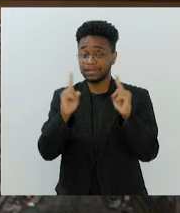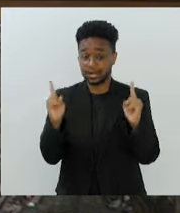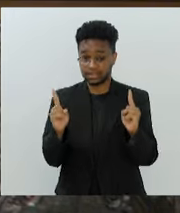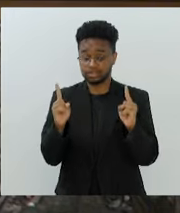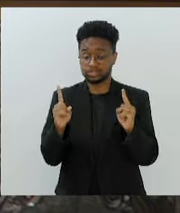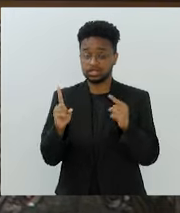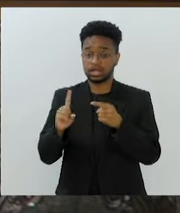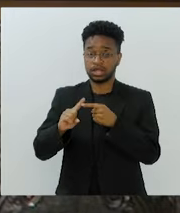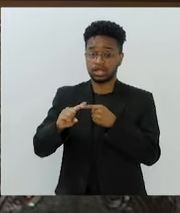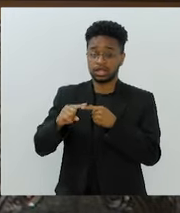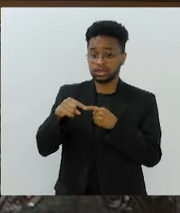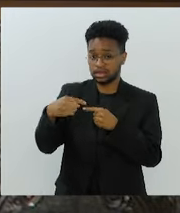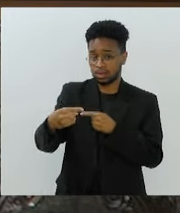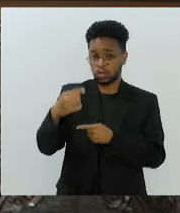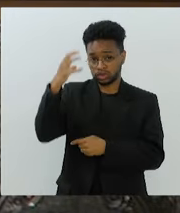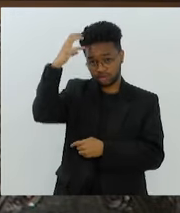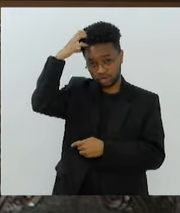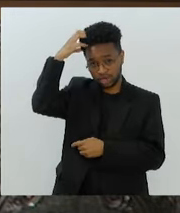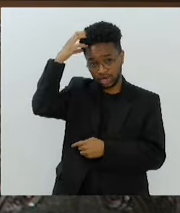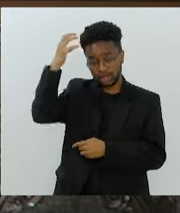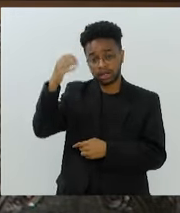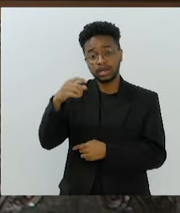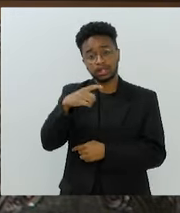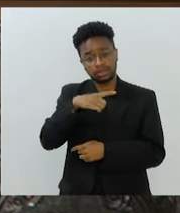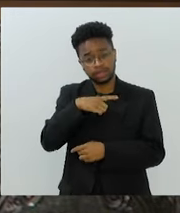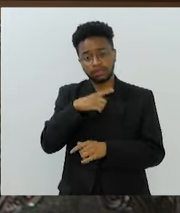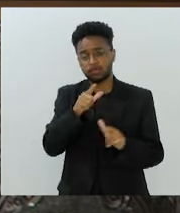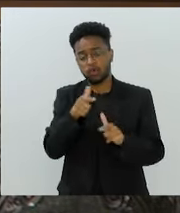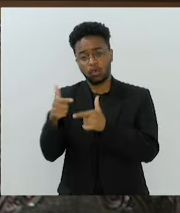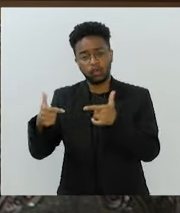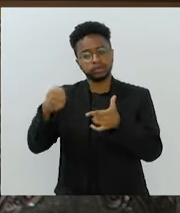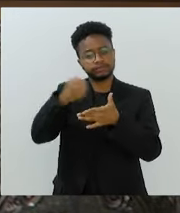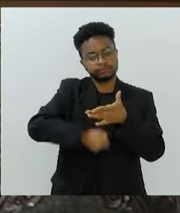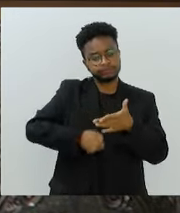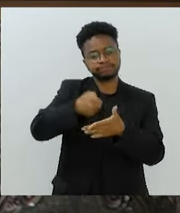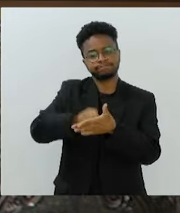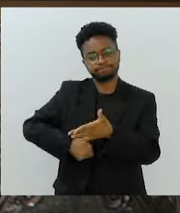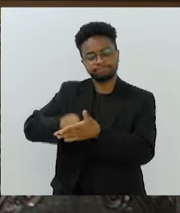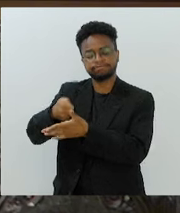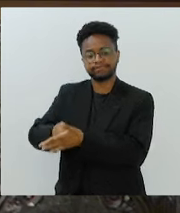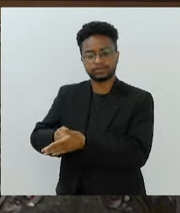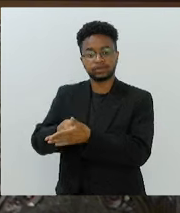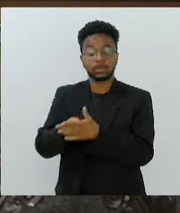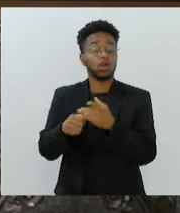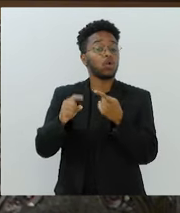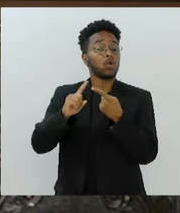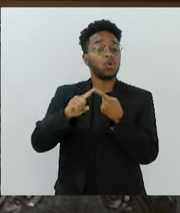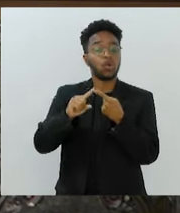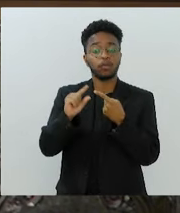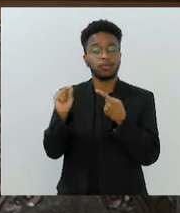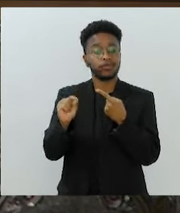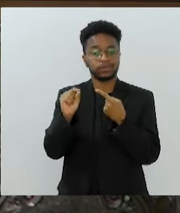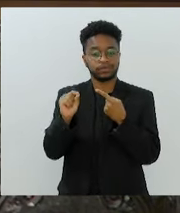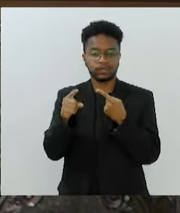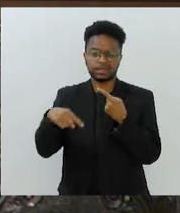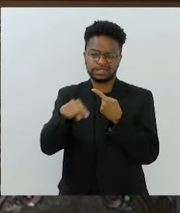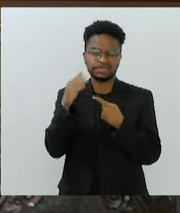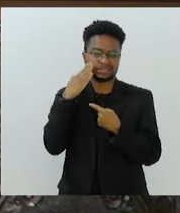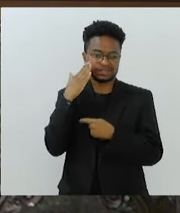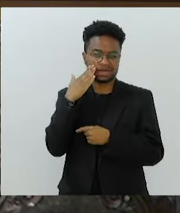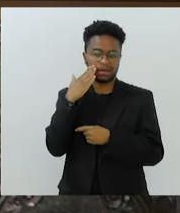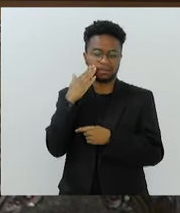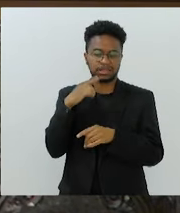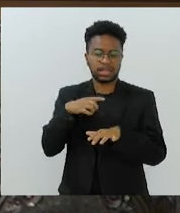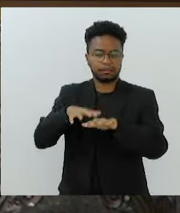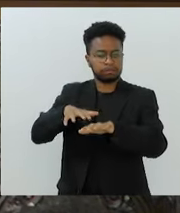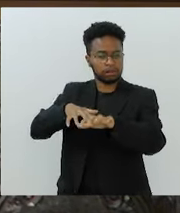passado Angra dos Reis, eu tive outras batalhas. E uma das batalhas, sabe, você parado no trânsito,